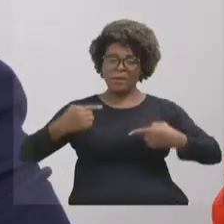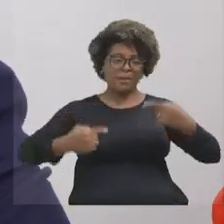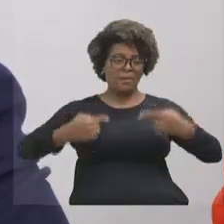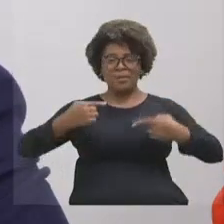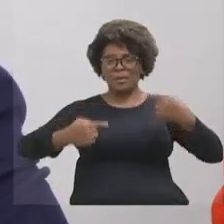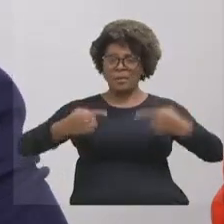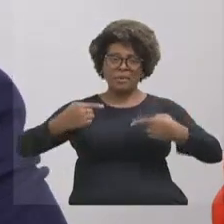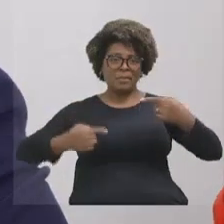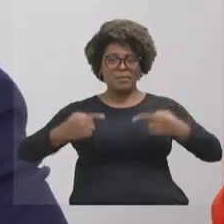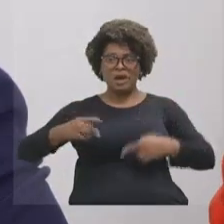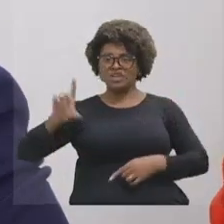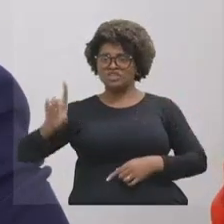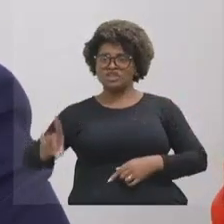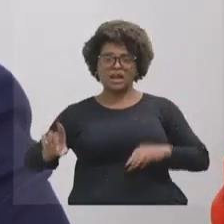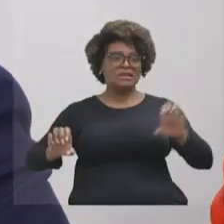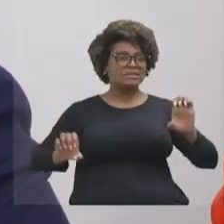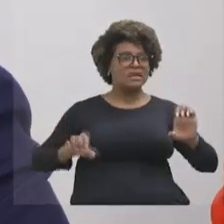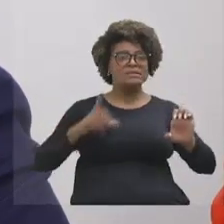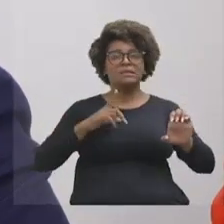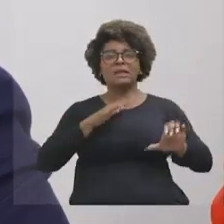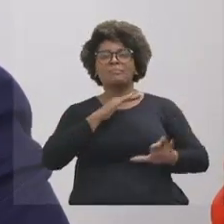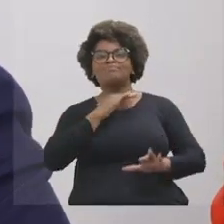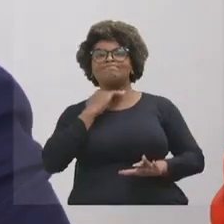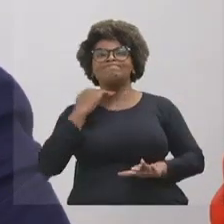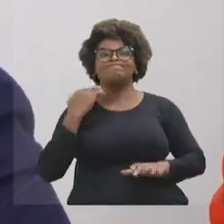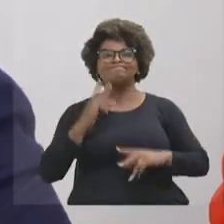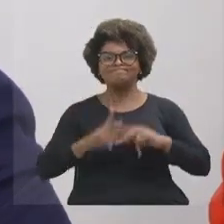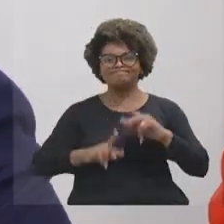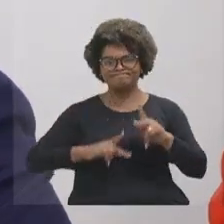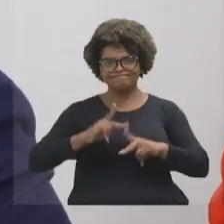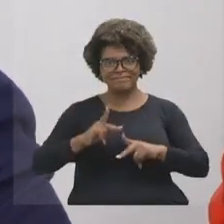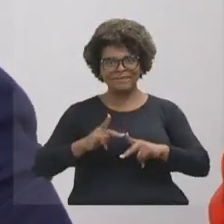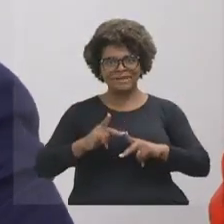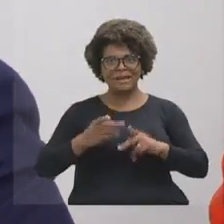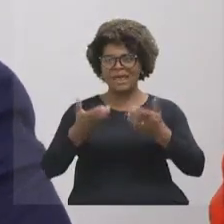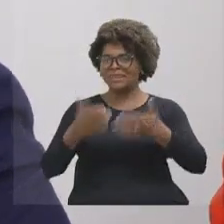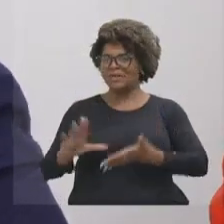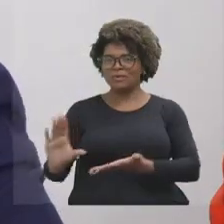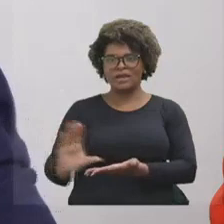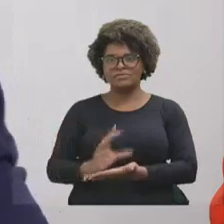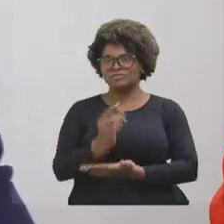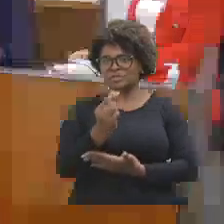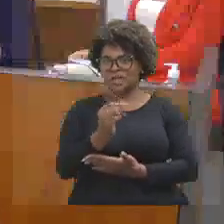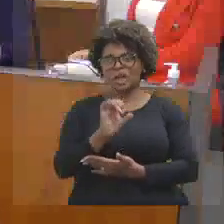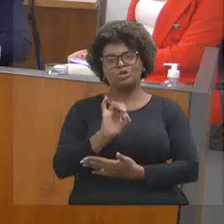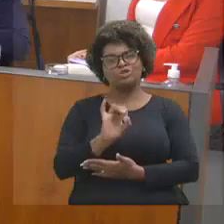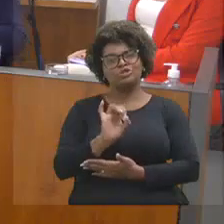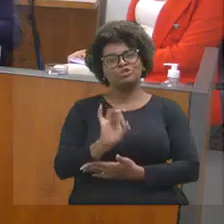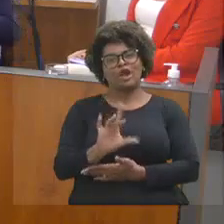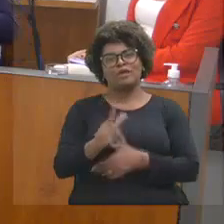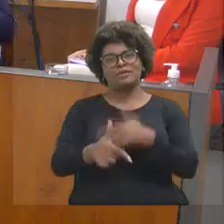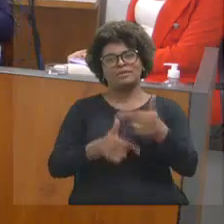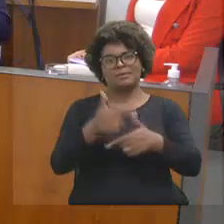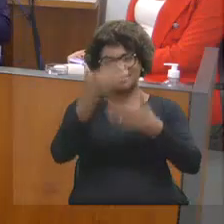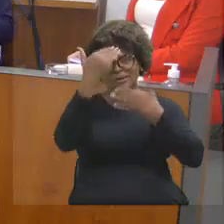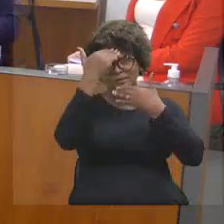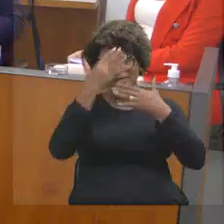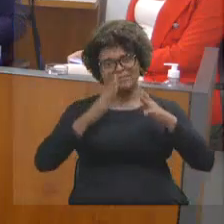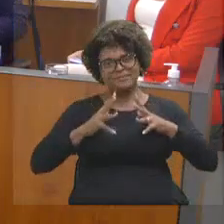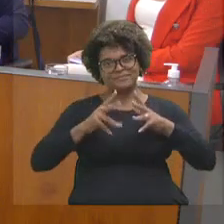e direita tem gente morrendo lá na ponta e eu não quero recurso eu só quero oportunidade de trabalhar muito obrigado a todos muito bem